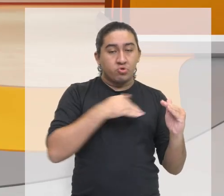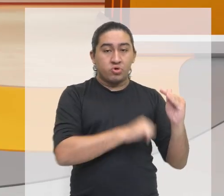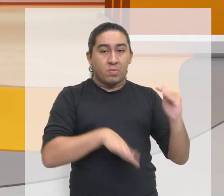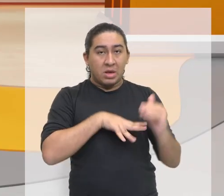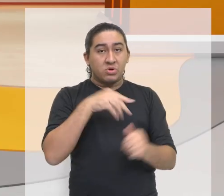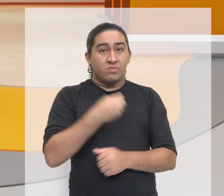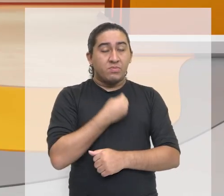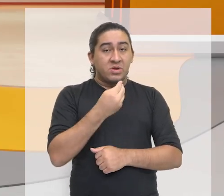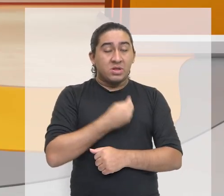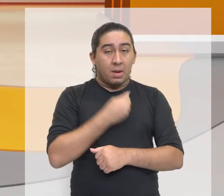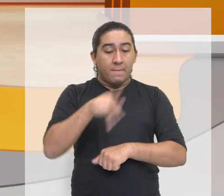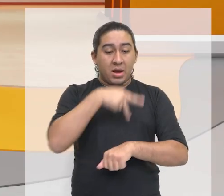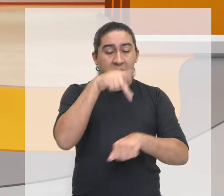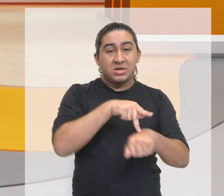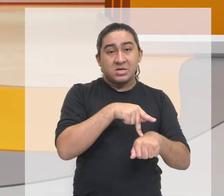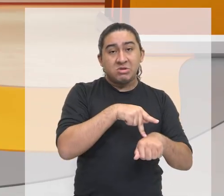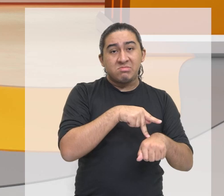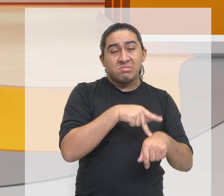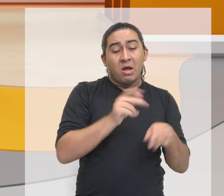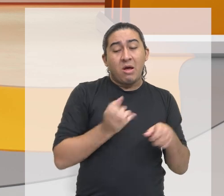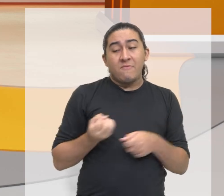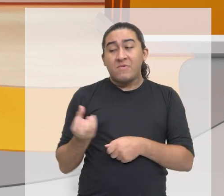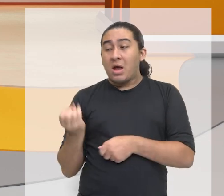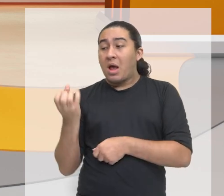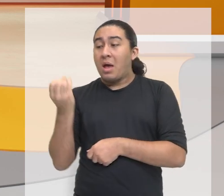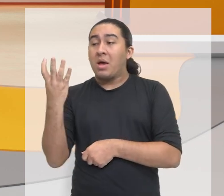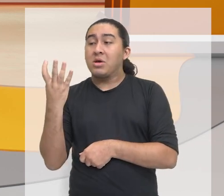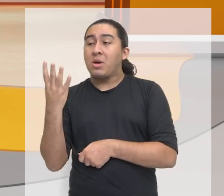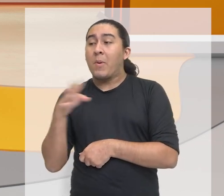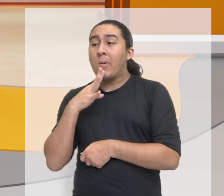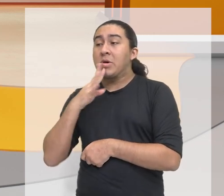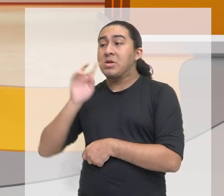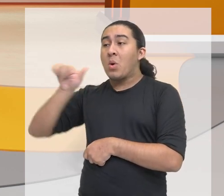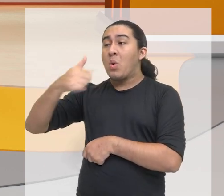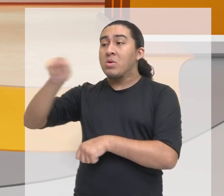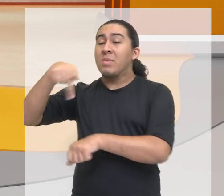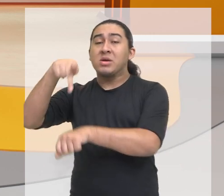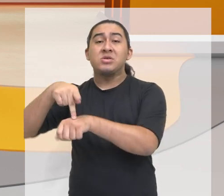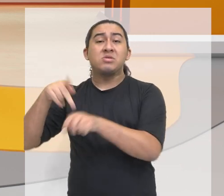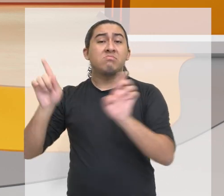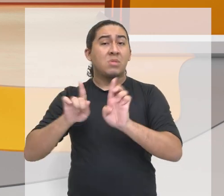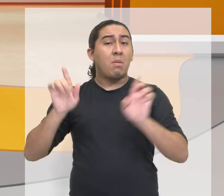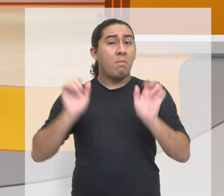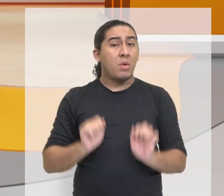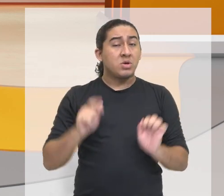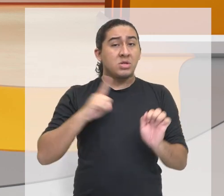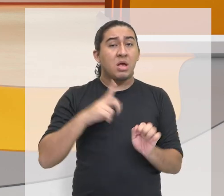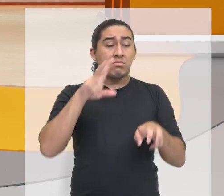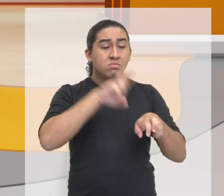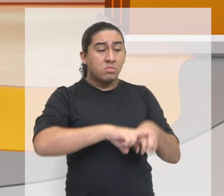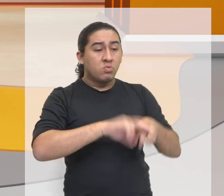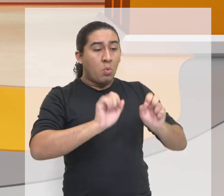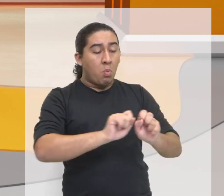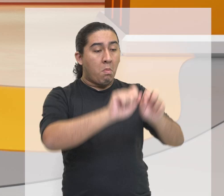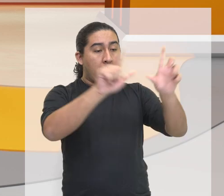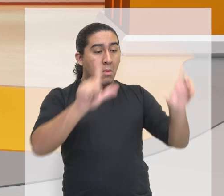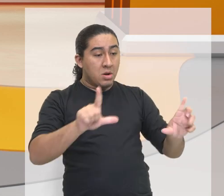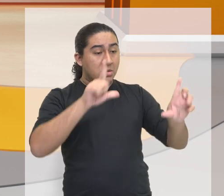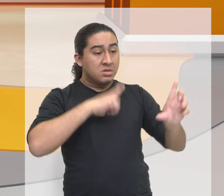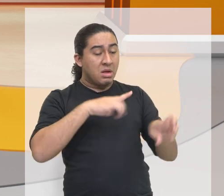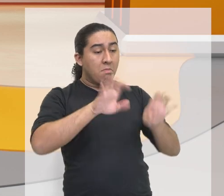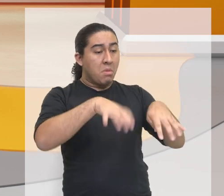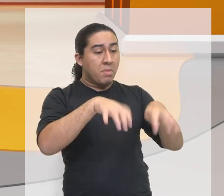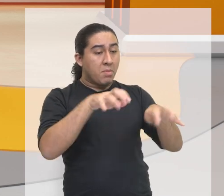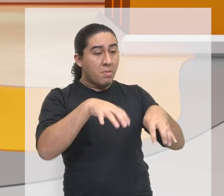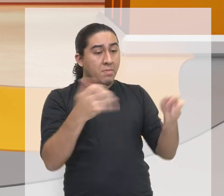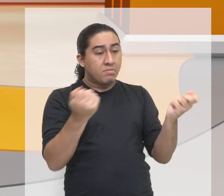meu país para eu conhecer um outro território. Eu posso fazer isso através da navegação pela internet. Eu posso conhecer pessoas através de